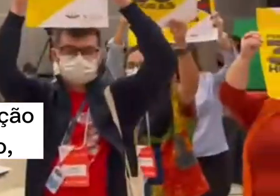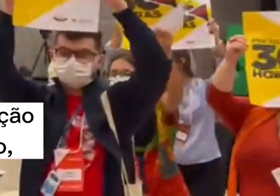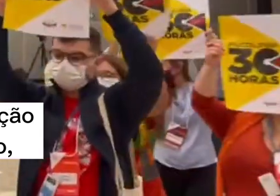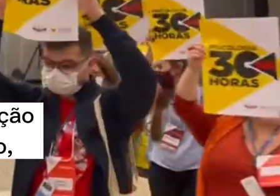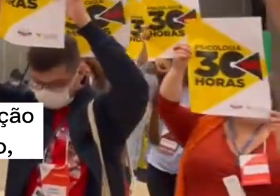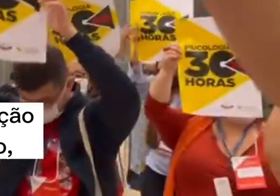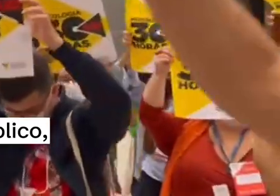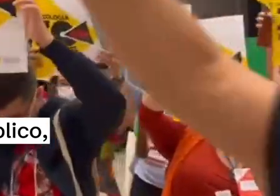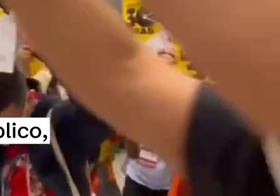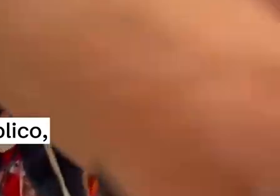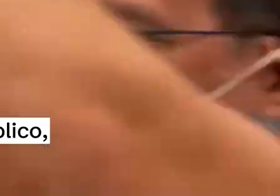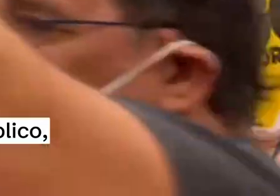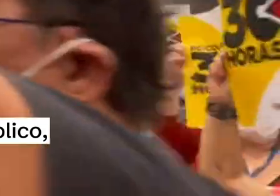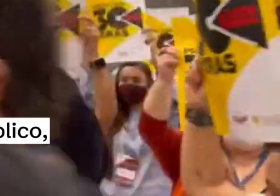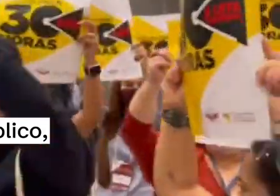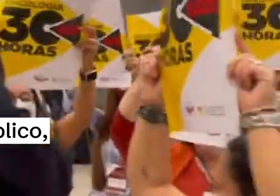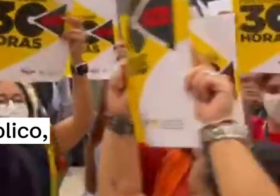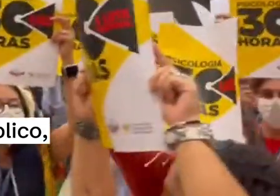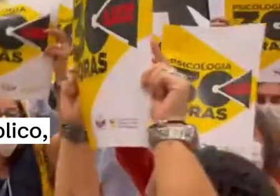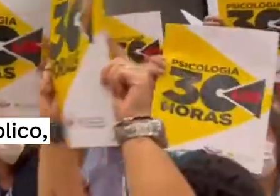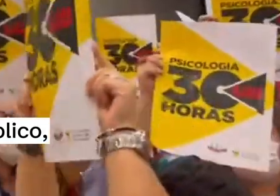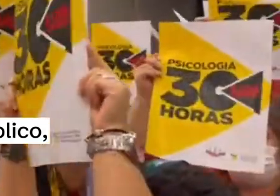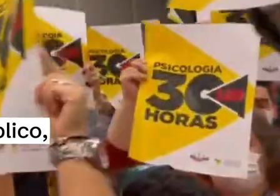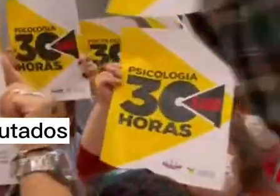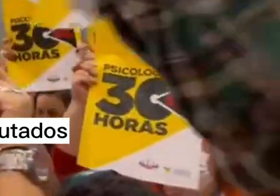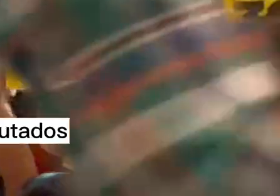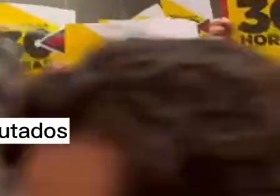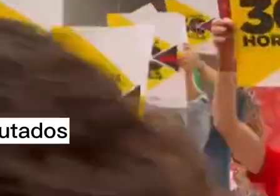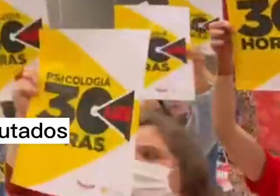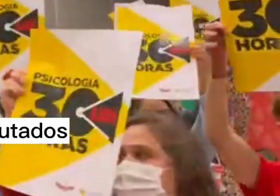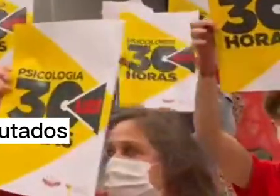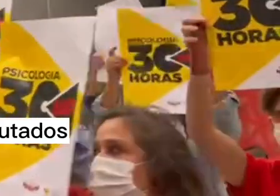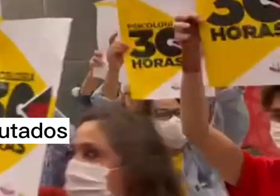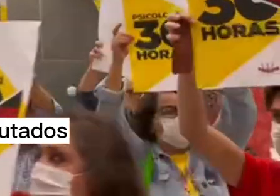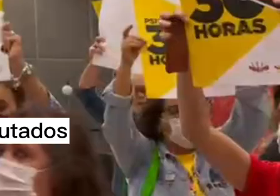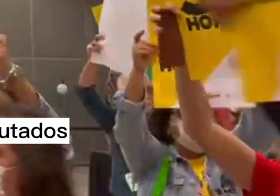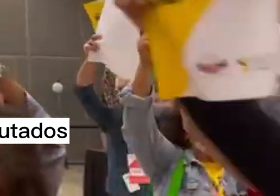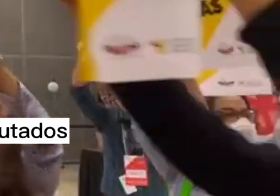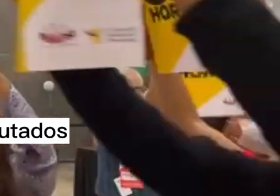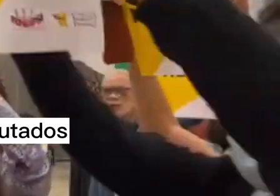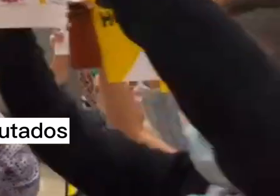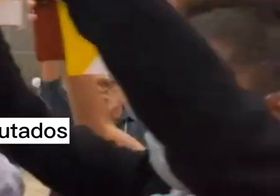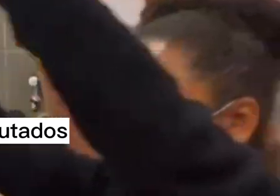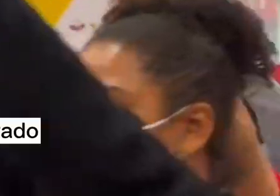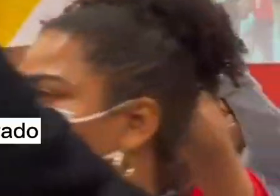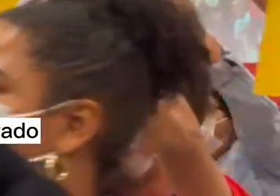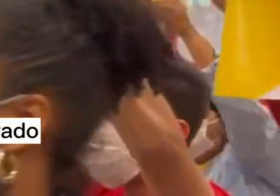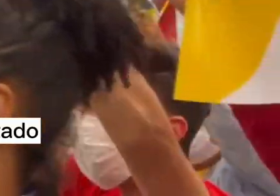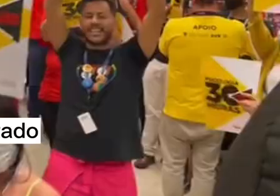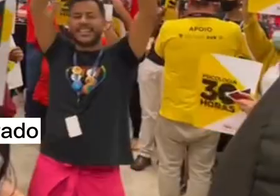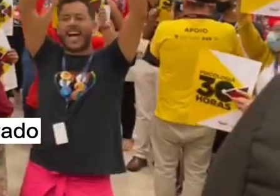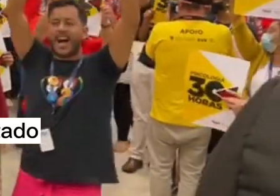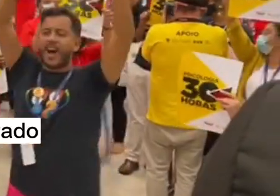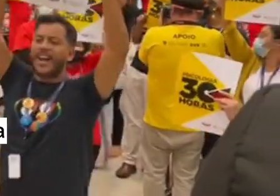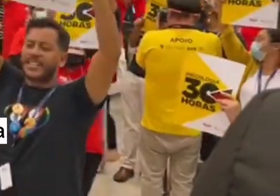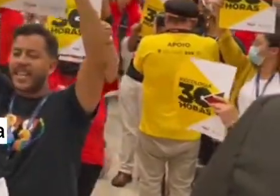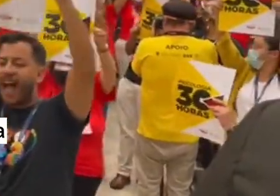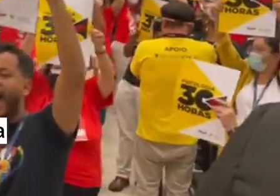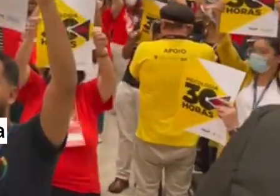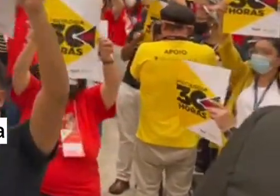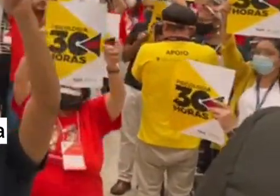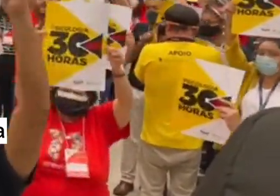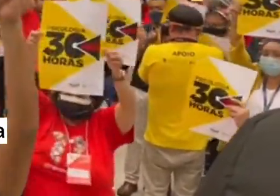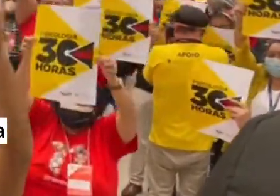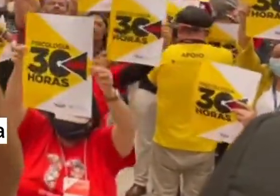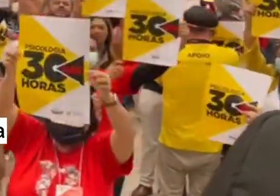votação da Comissão de Trabalho, Administração e Serviço Público, a CETASP, da Câmara dos Deputados, e tem previsão para ser votado já